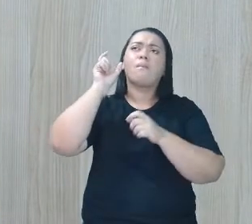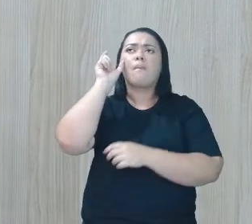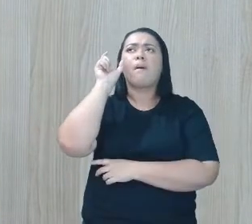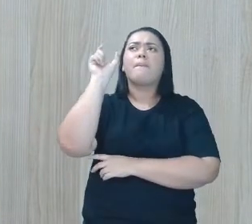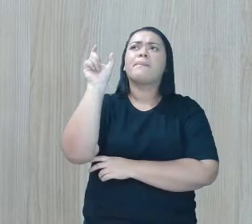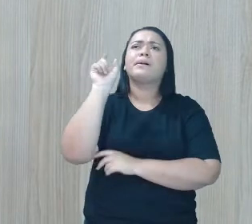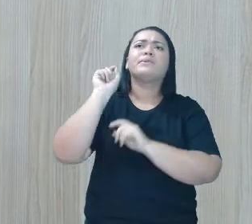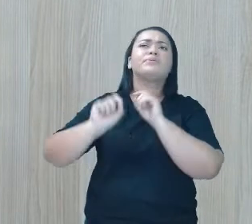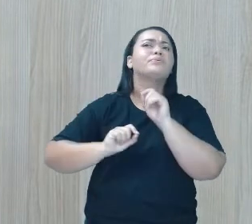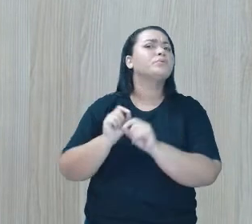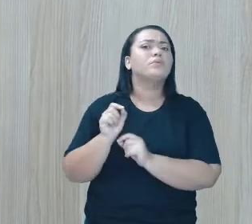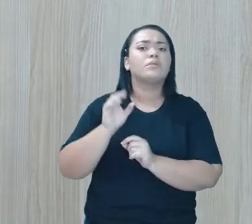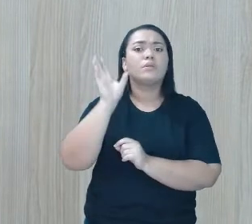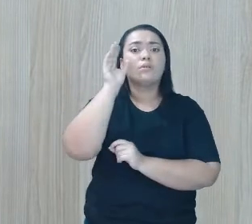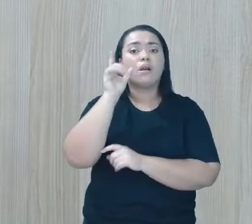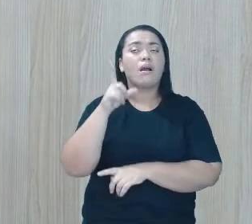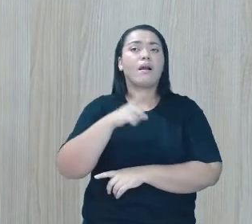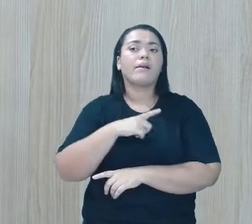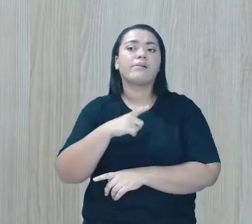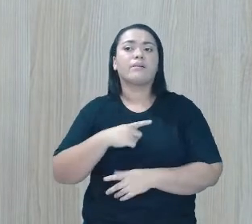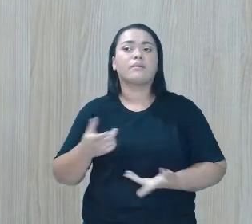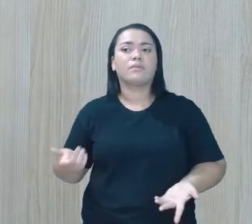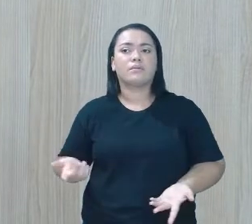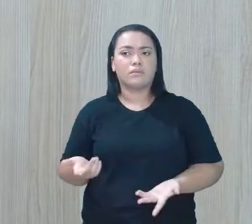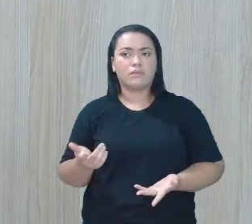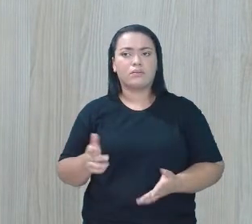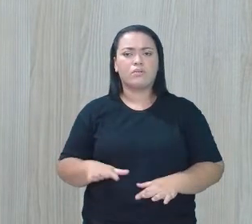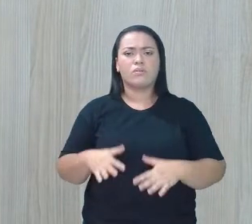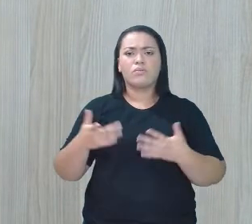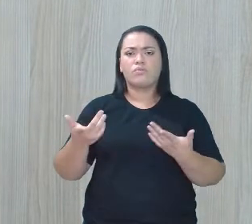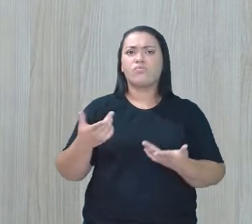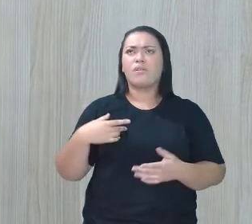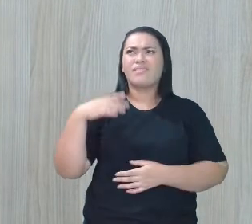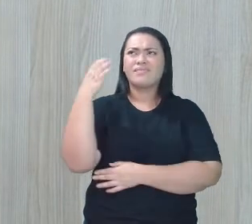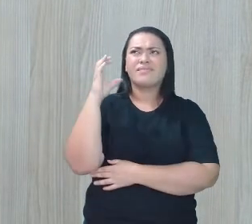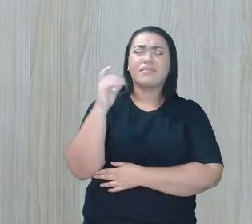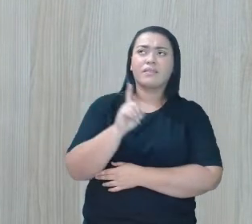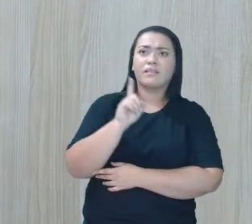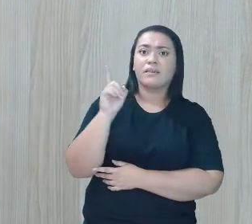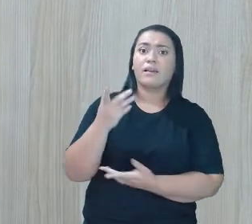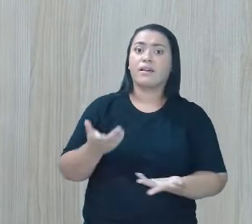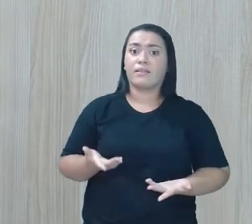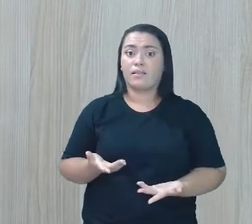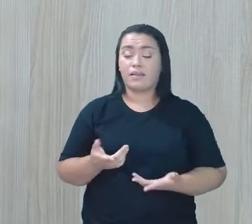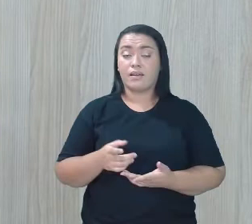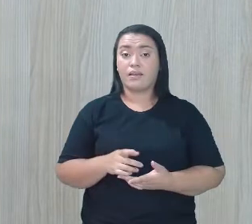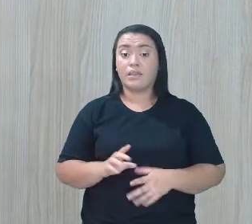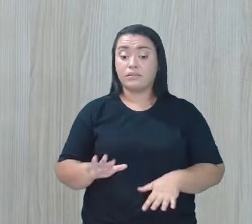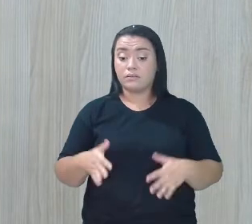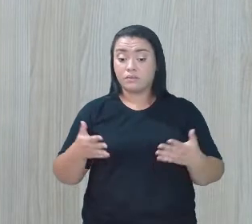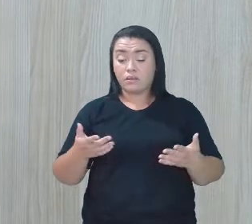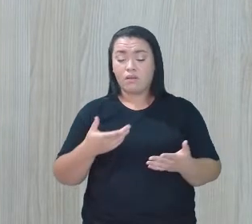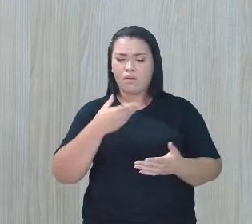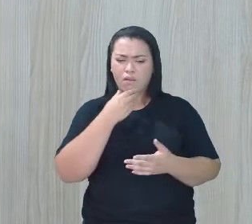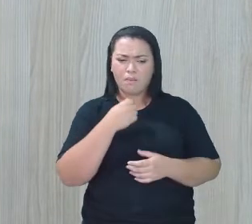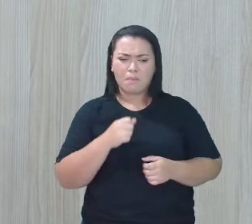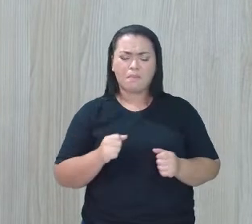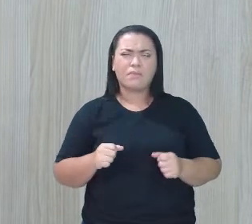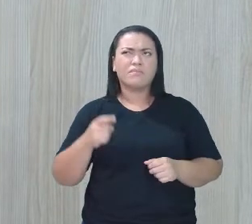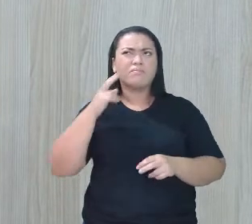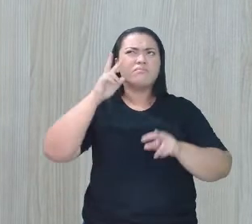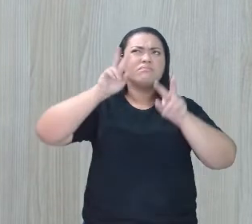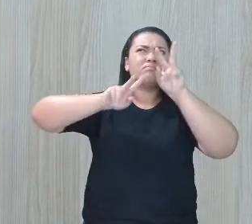o que realmente, que curiosidade tinha, que questão científica tinha. Então, eles, assim, quando eles descobriram o que eles